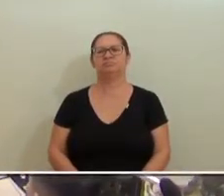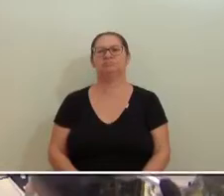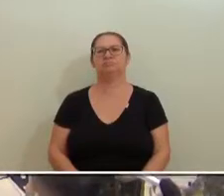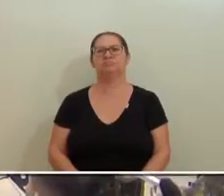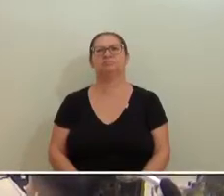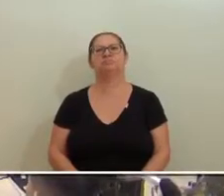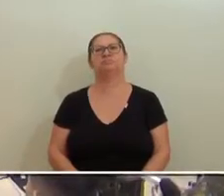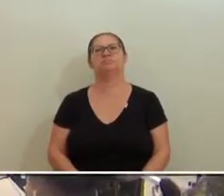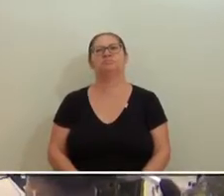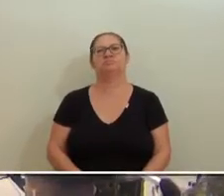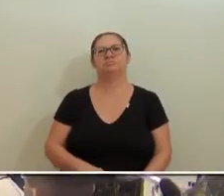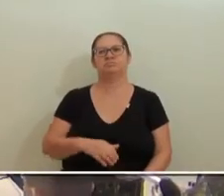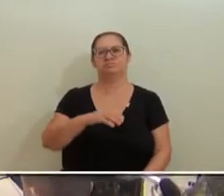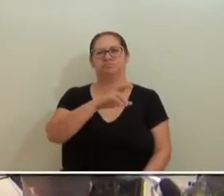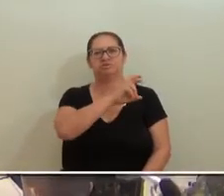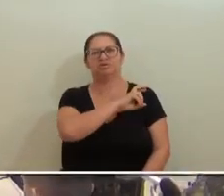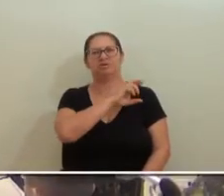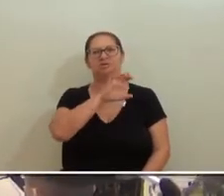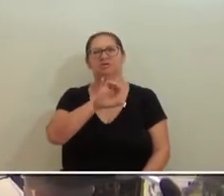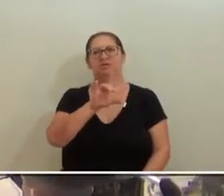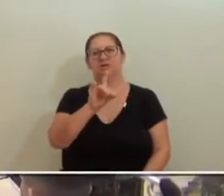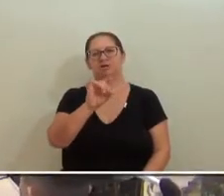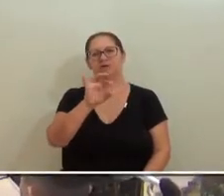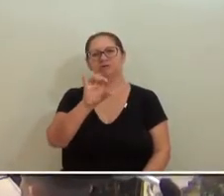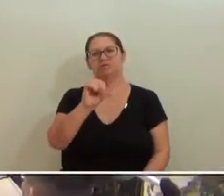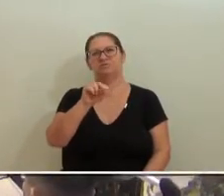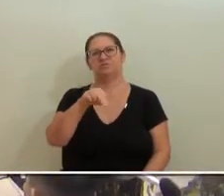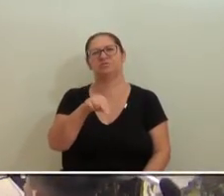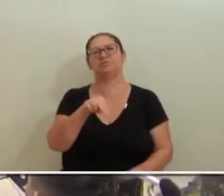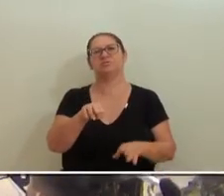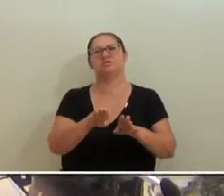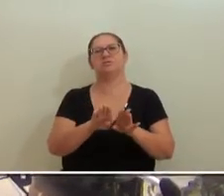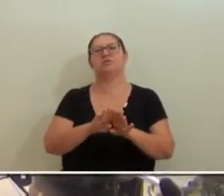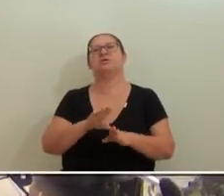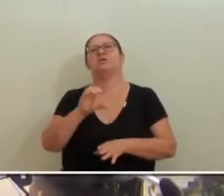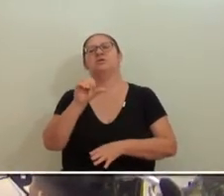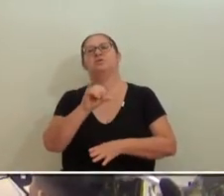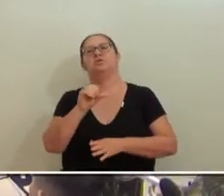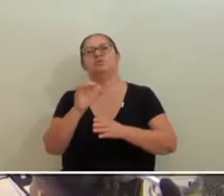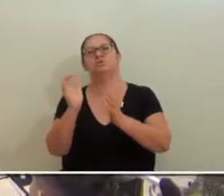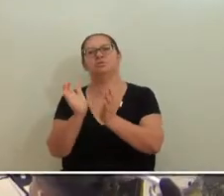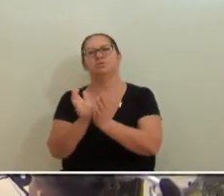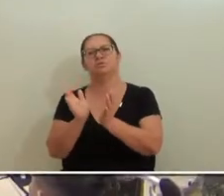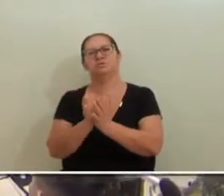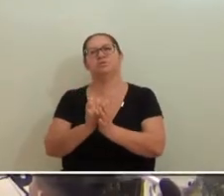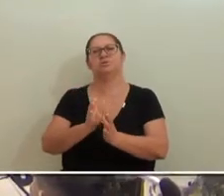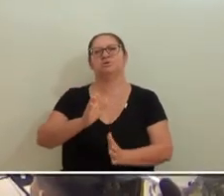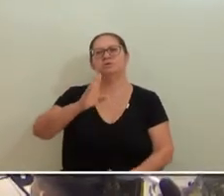Senhor tenente coronel Edson Leonel Rodrigues, comandante do 9º Grupamento de Bombeiros.